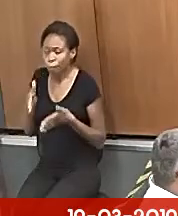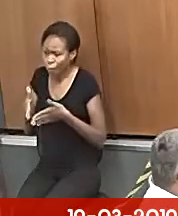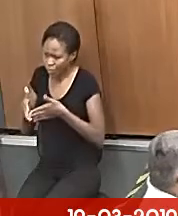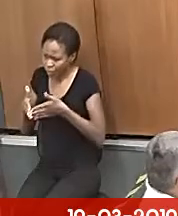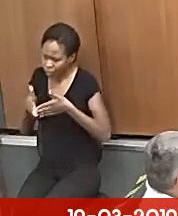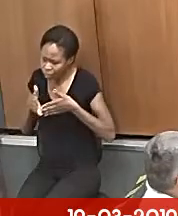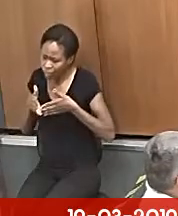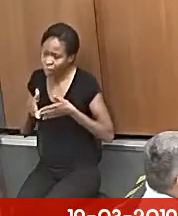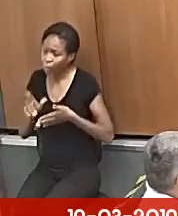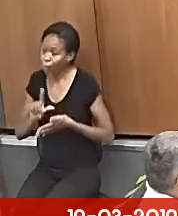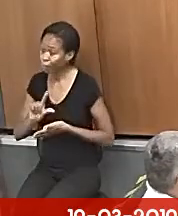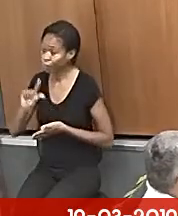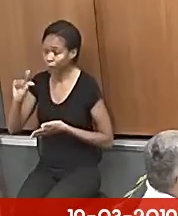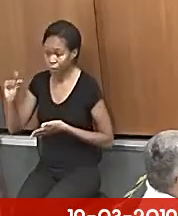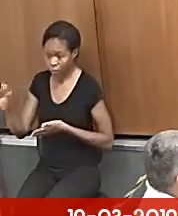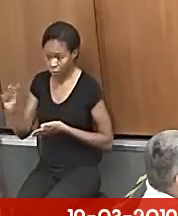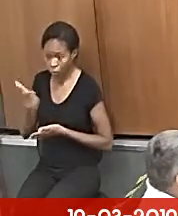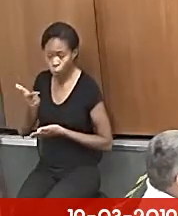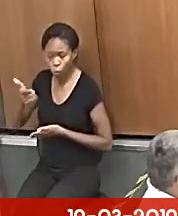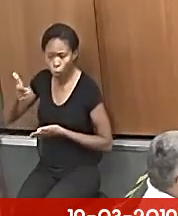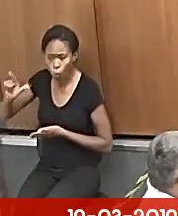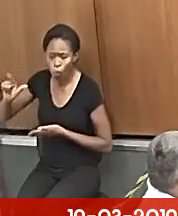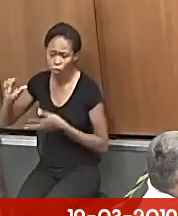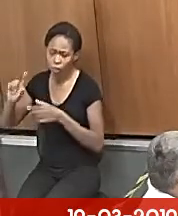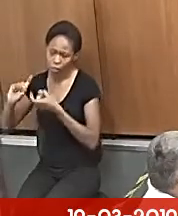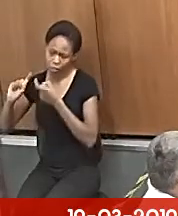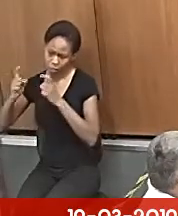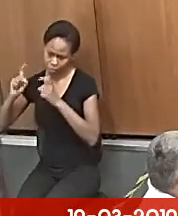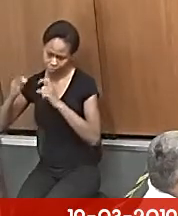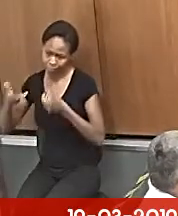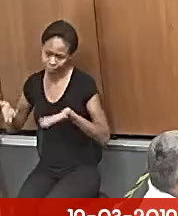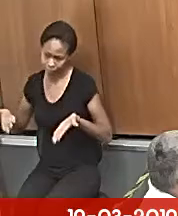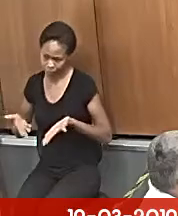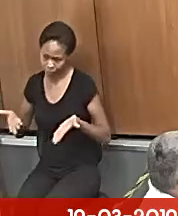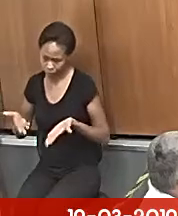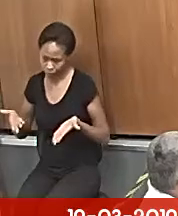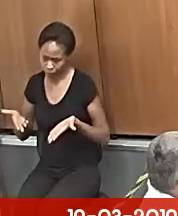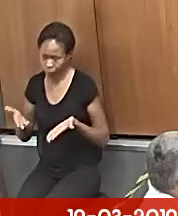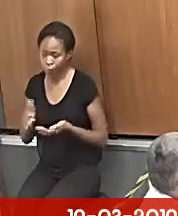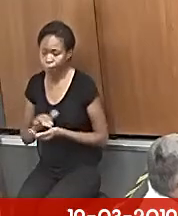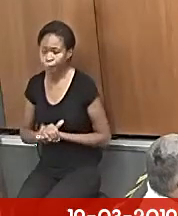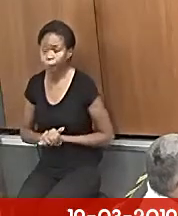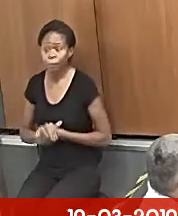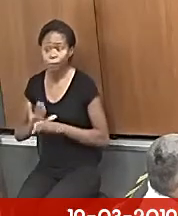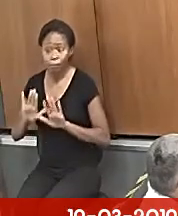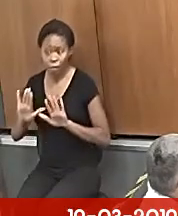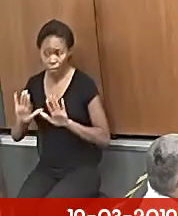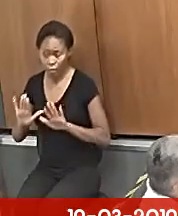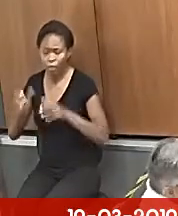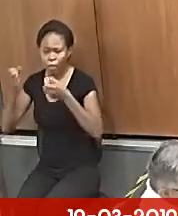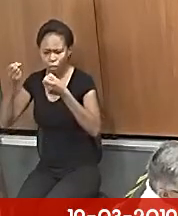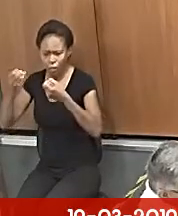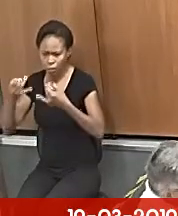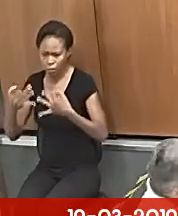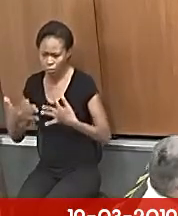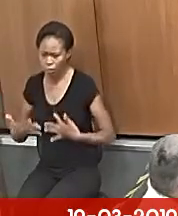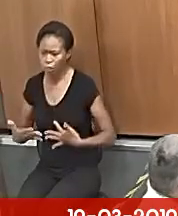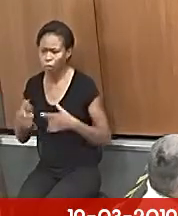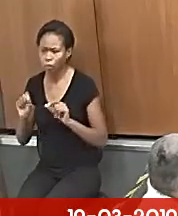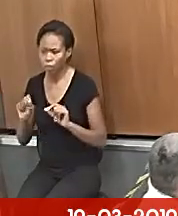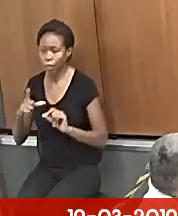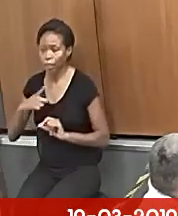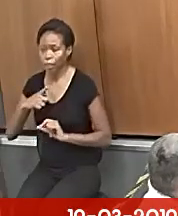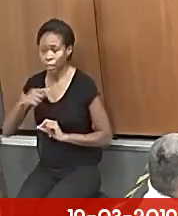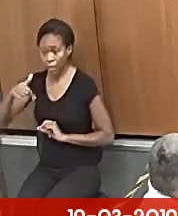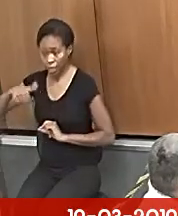outra outra demanda nosso mandato é mais queria zé roberto é nós temos